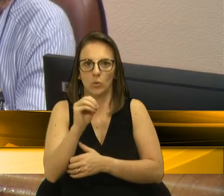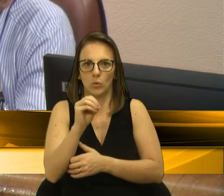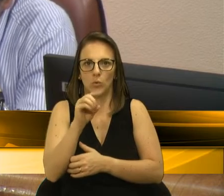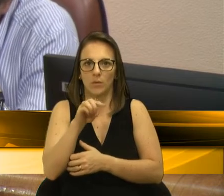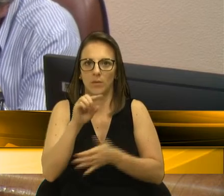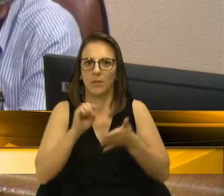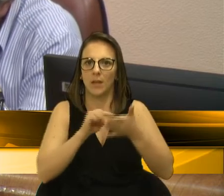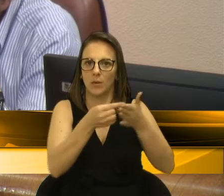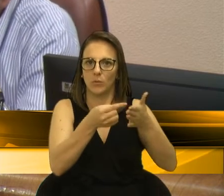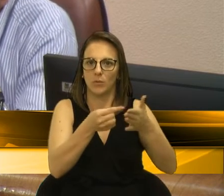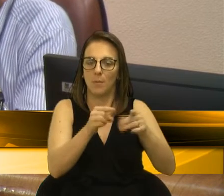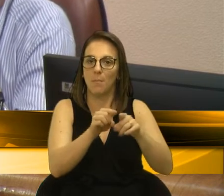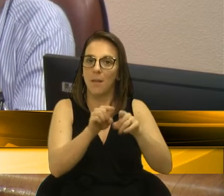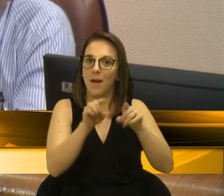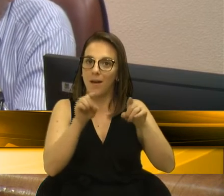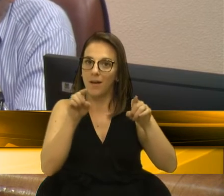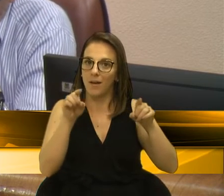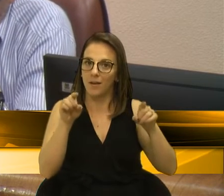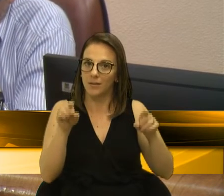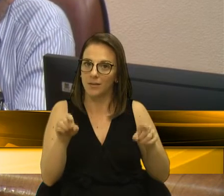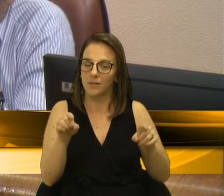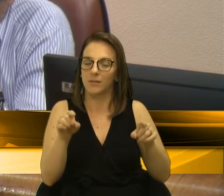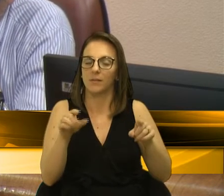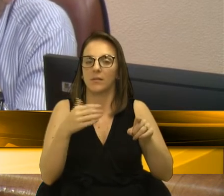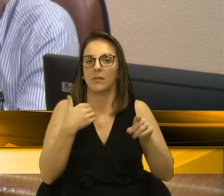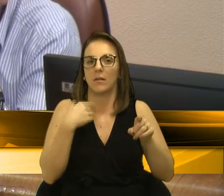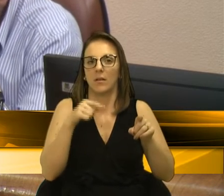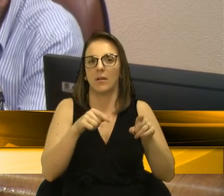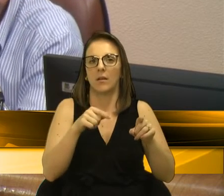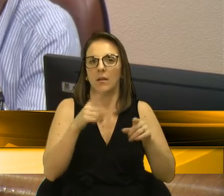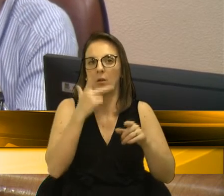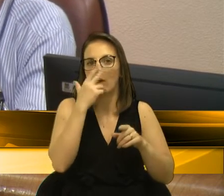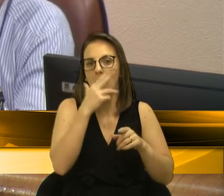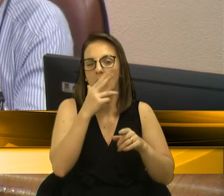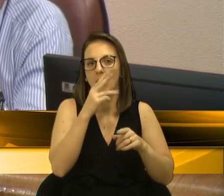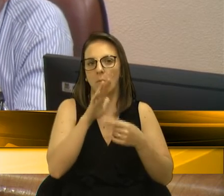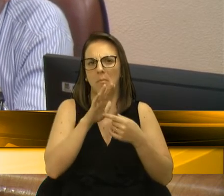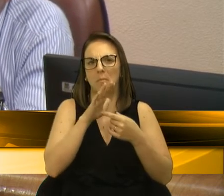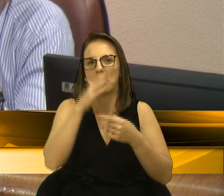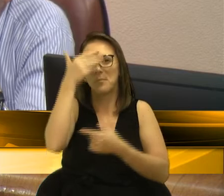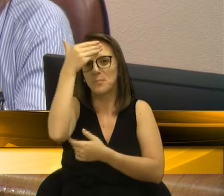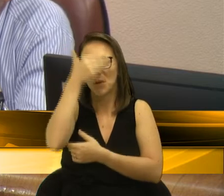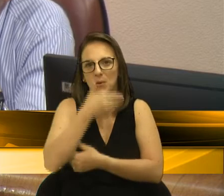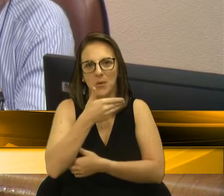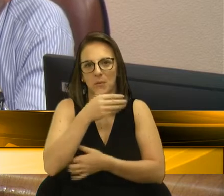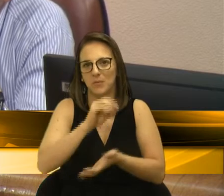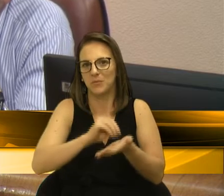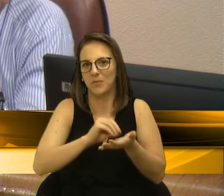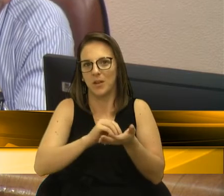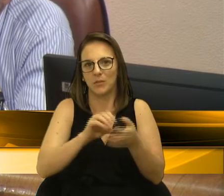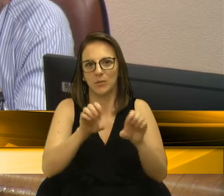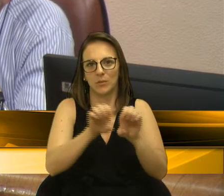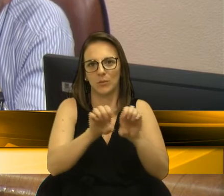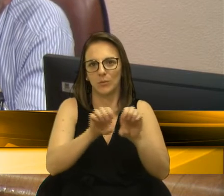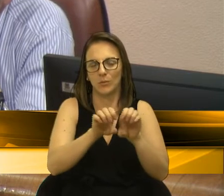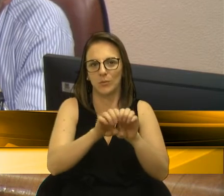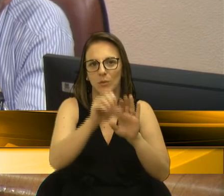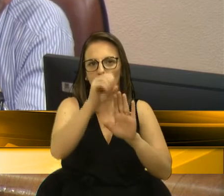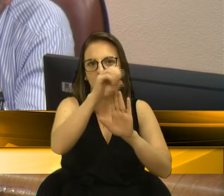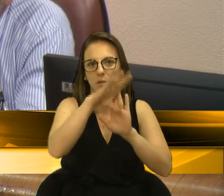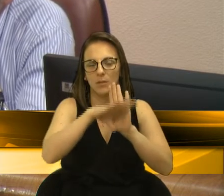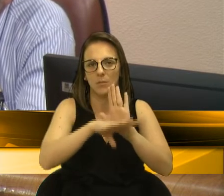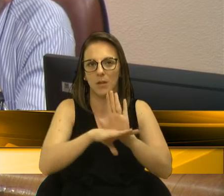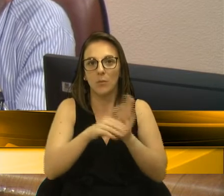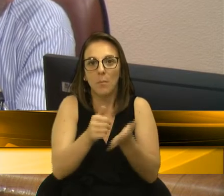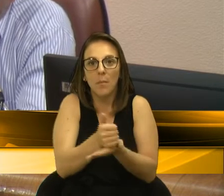denúncia. Contudo, igualmente restou comprovado a falta de estruturação de um orçamento base para a